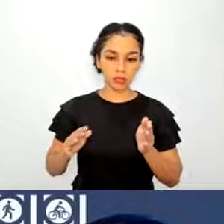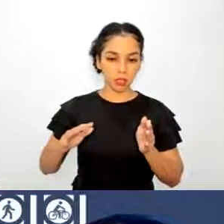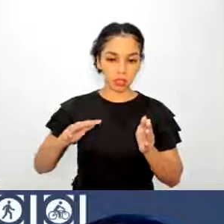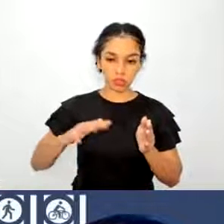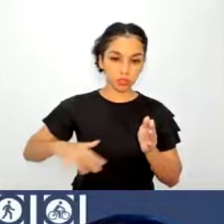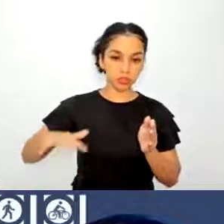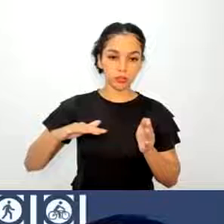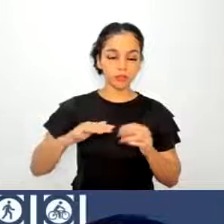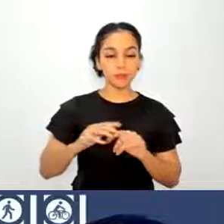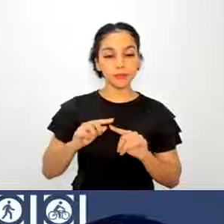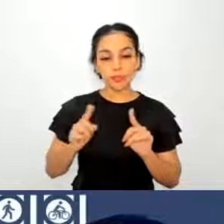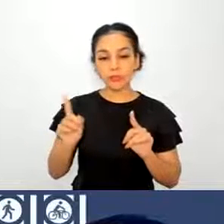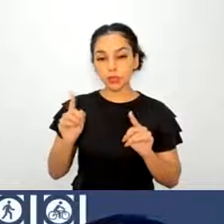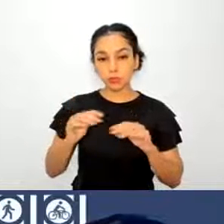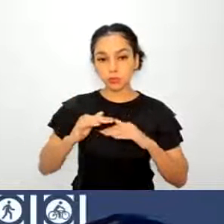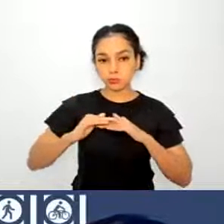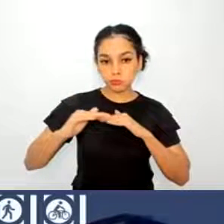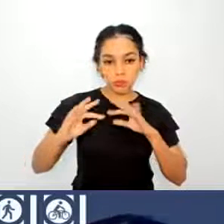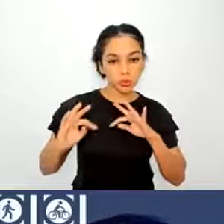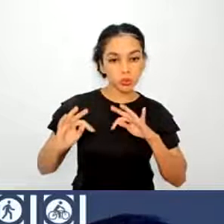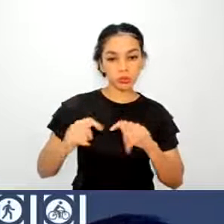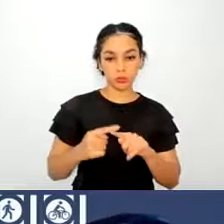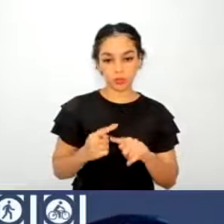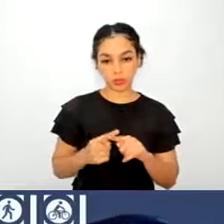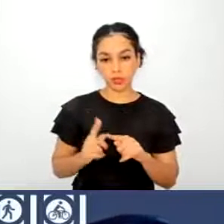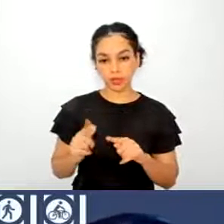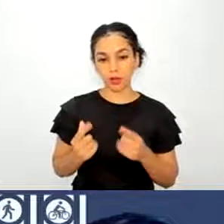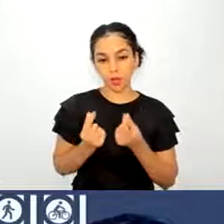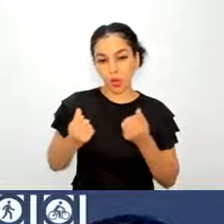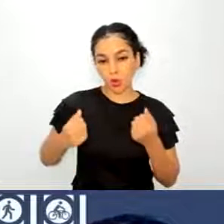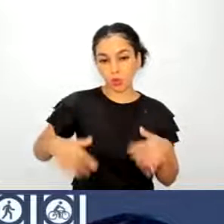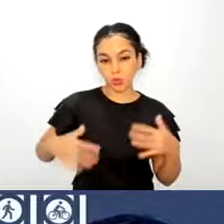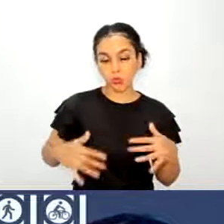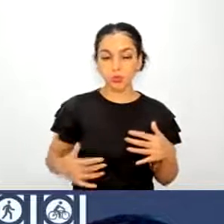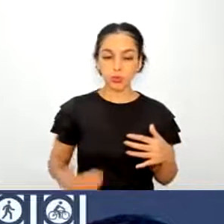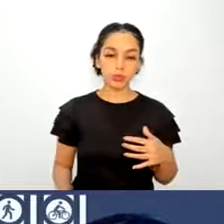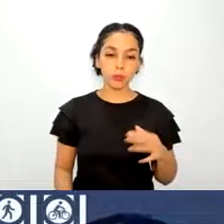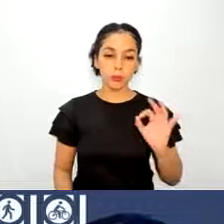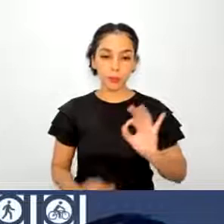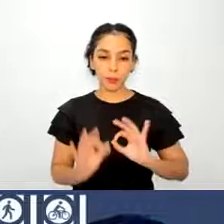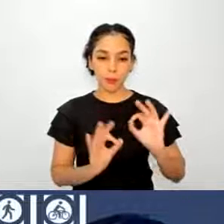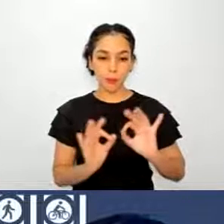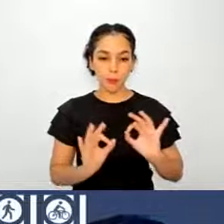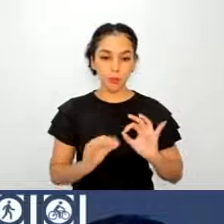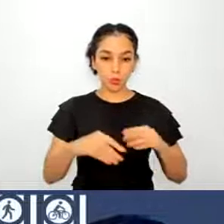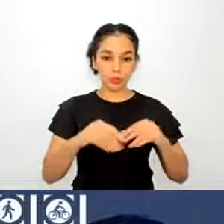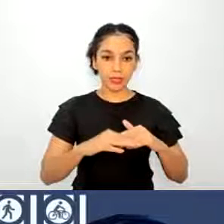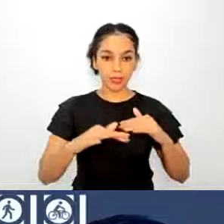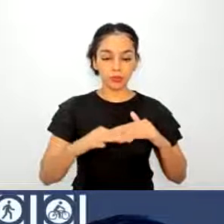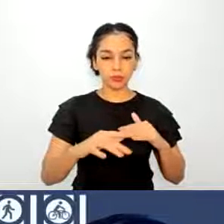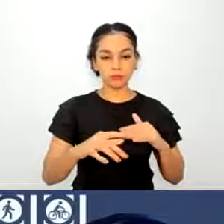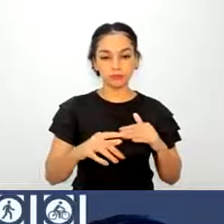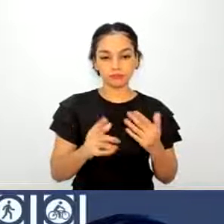não pavimentar tudo, porque isso era a coisa de maior custo para você preparar muito um terreno que era para ser temporário,